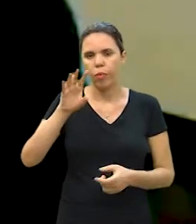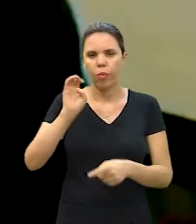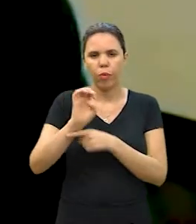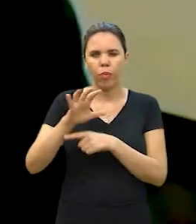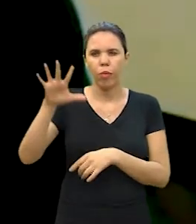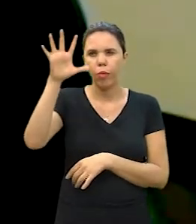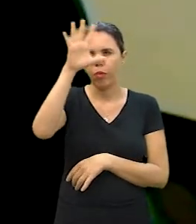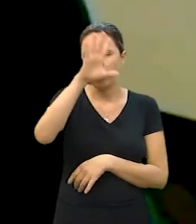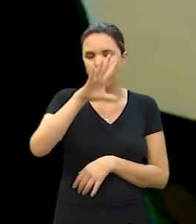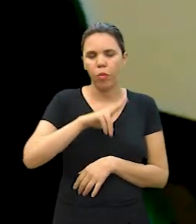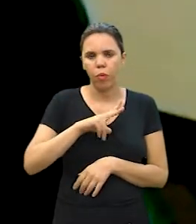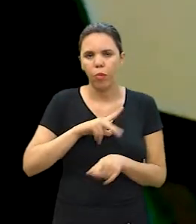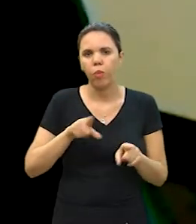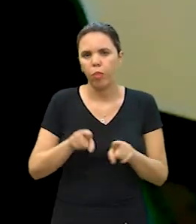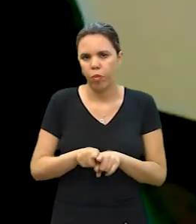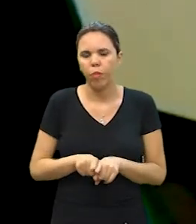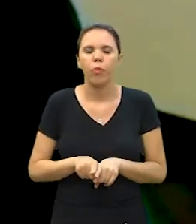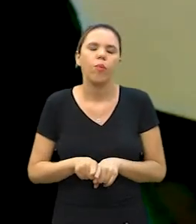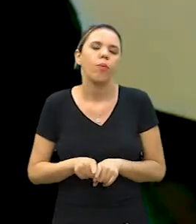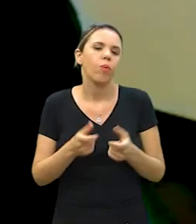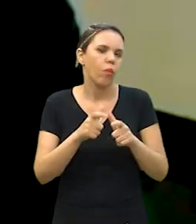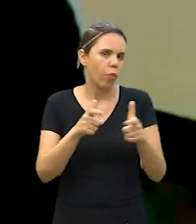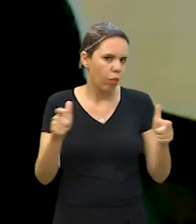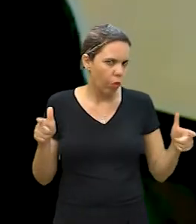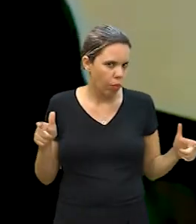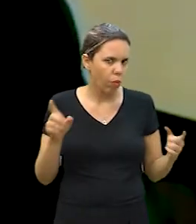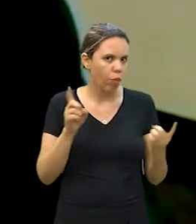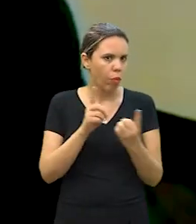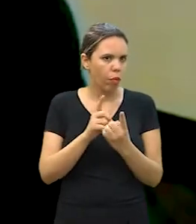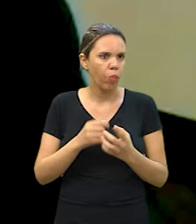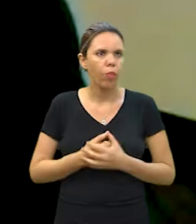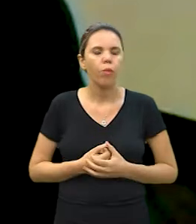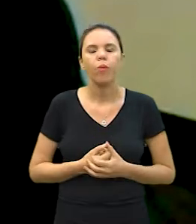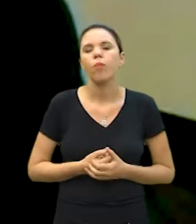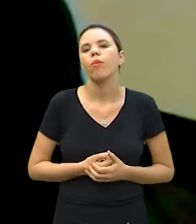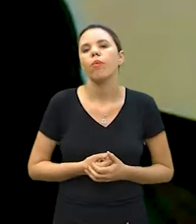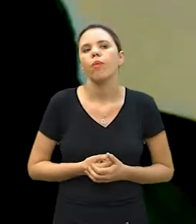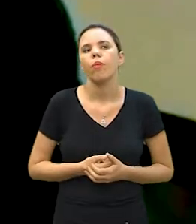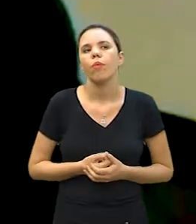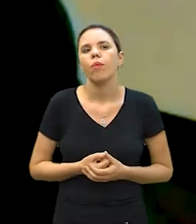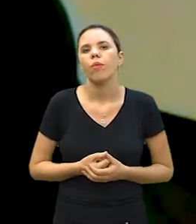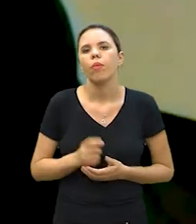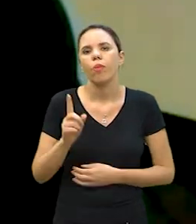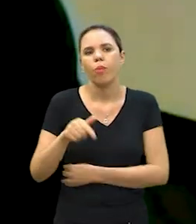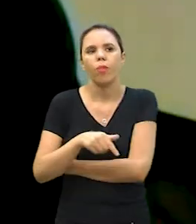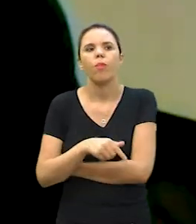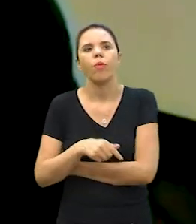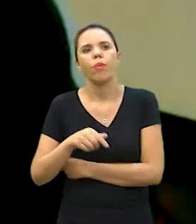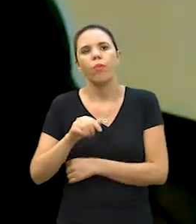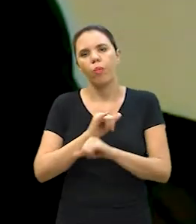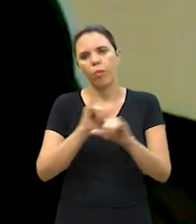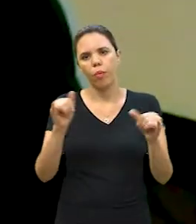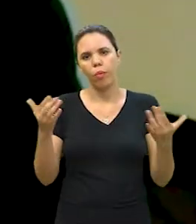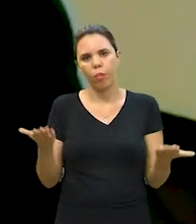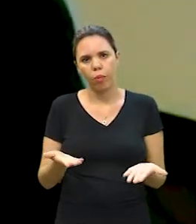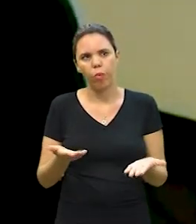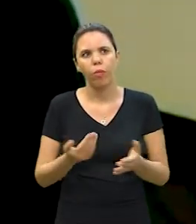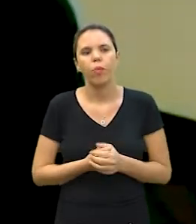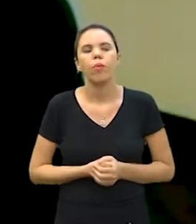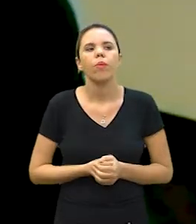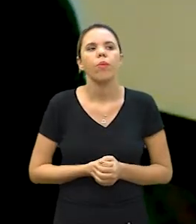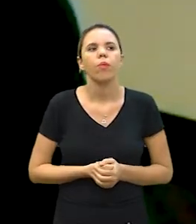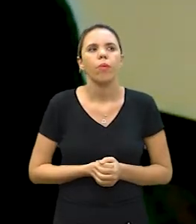todo o estado, da rede particular, para ampliar esse atendimento, né? Isso que foi anunciado